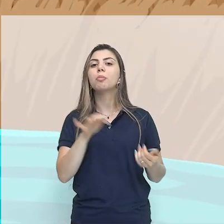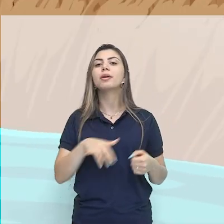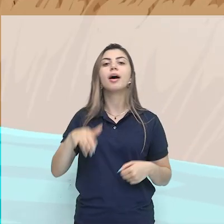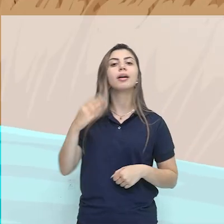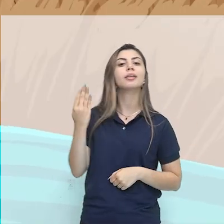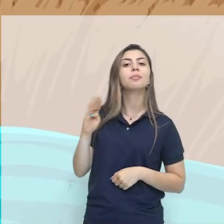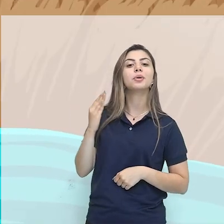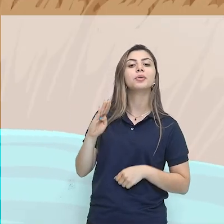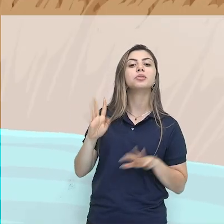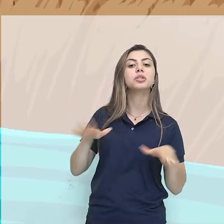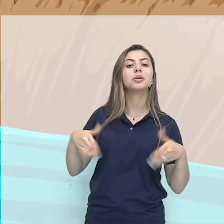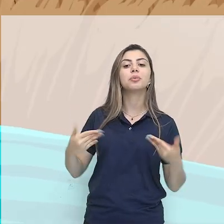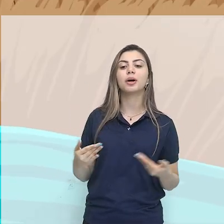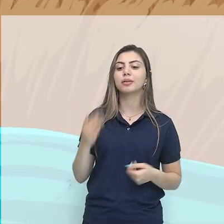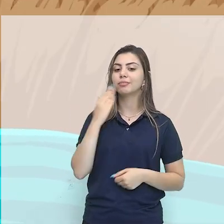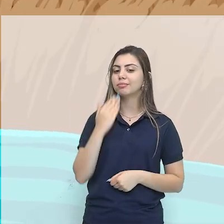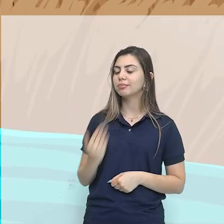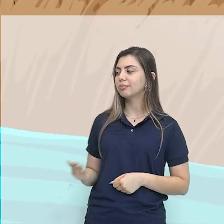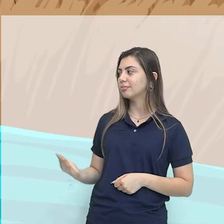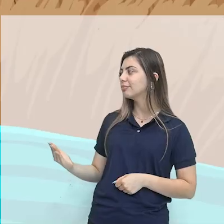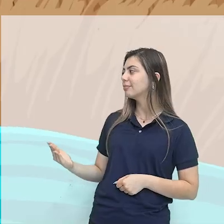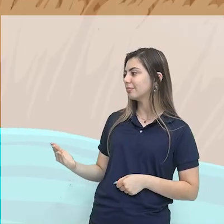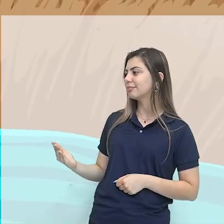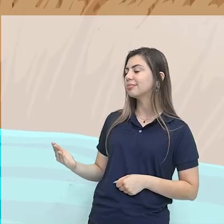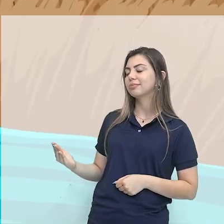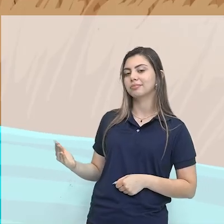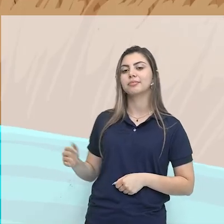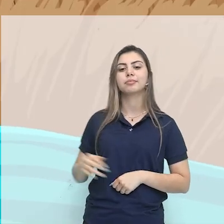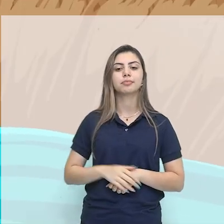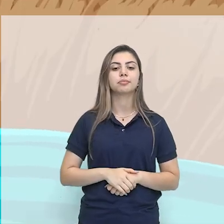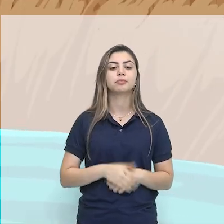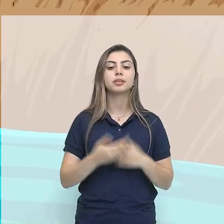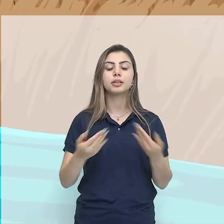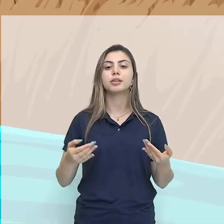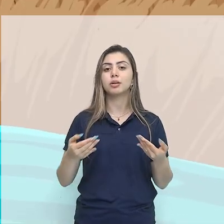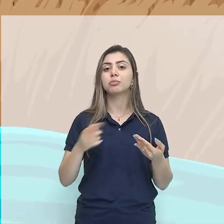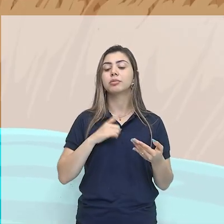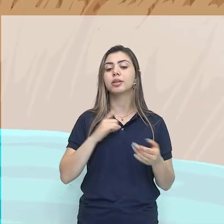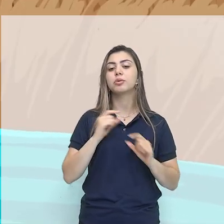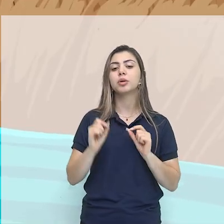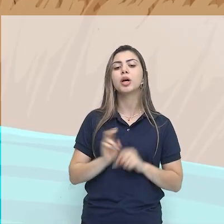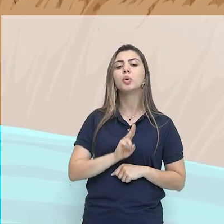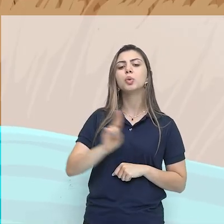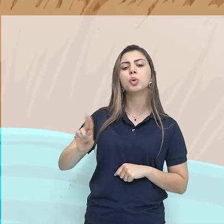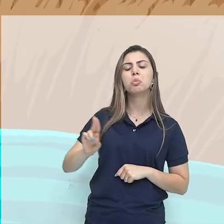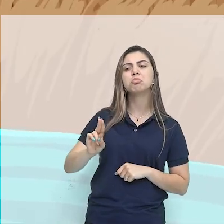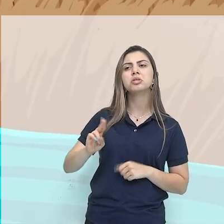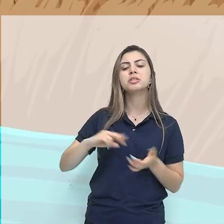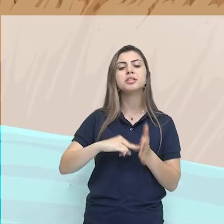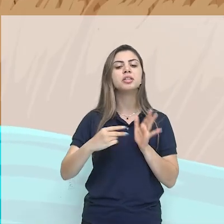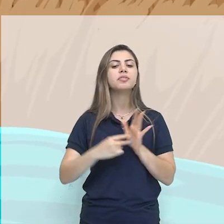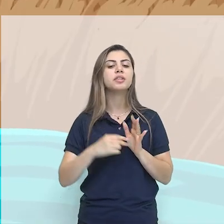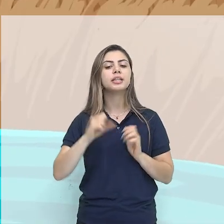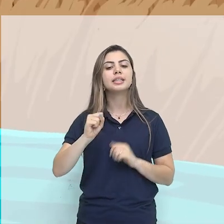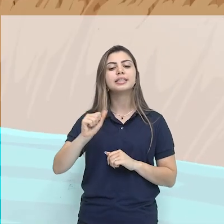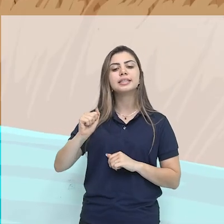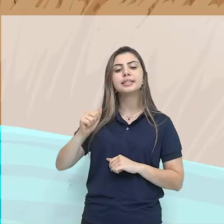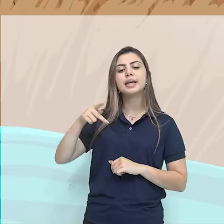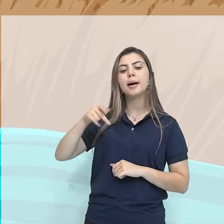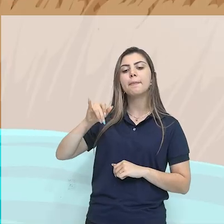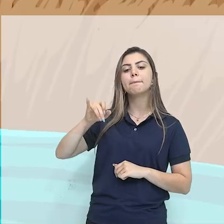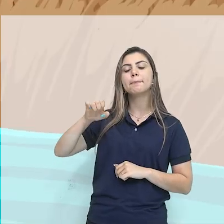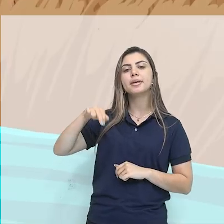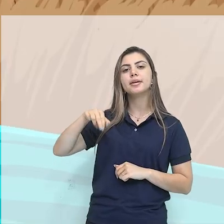da biologia, gênero Homo sapiens sapiens. E o nome já está dizendo, o que é sapiens? É saber,